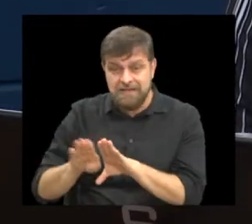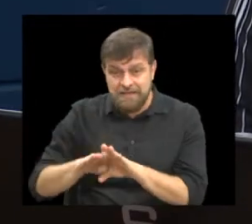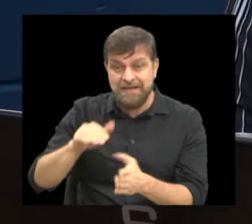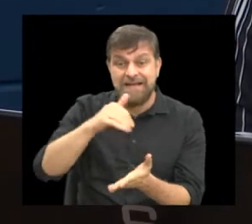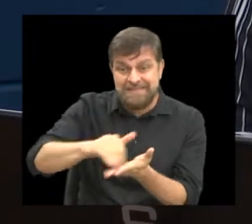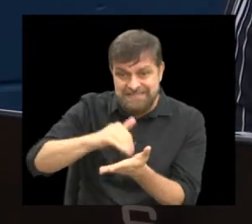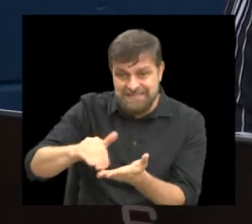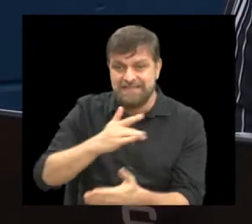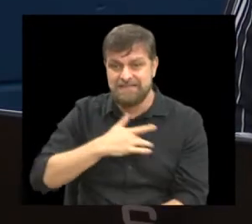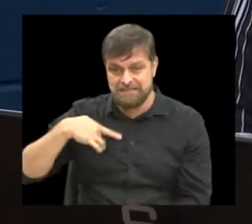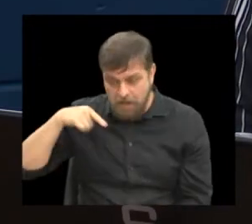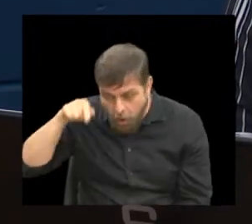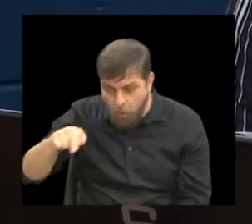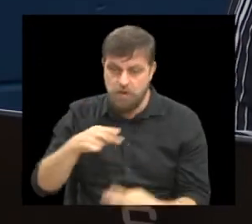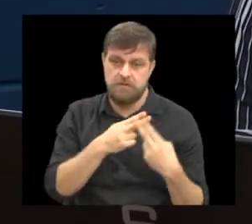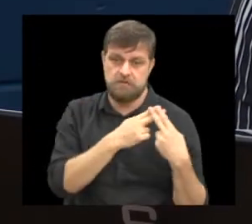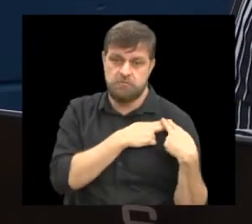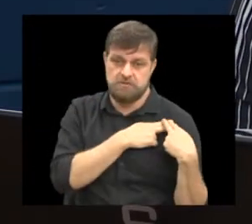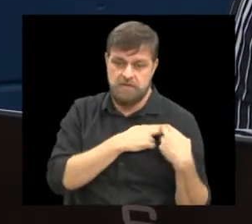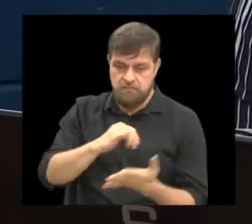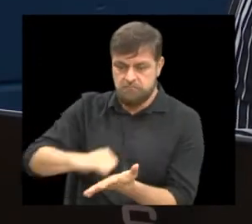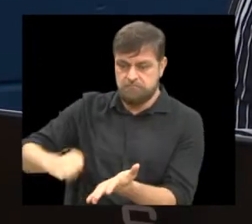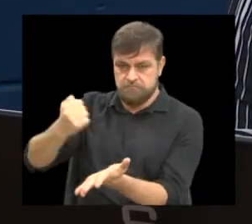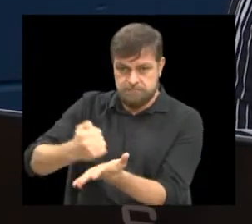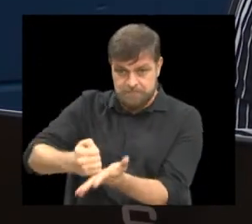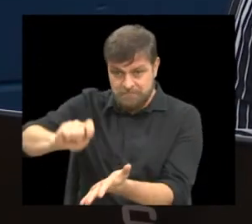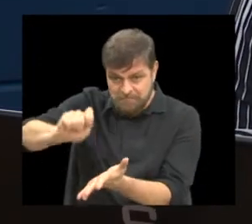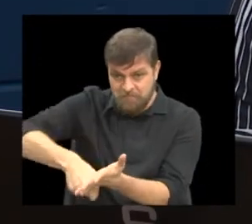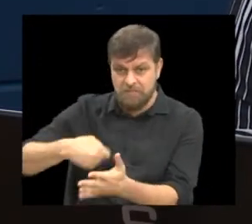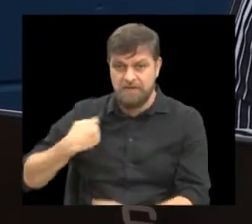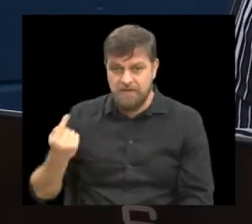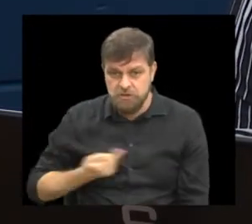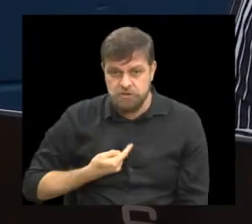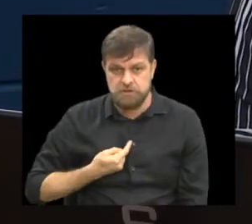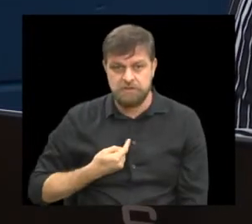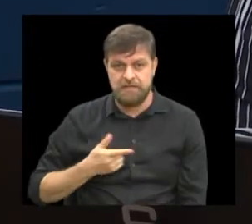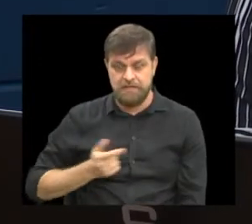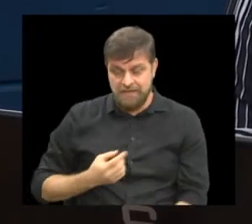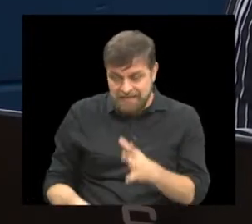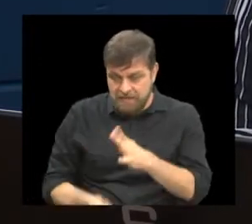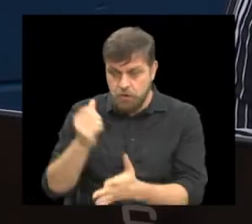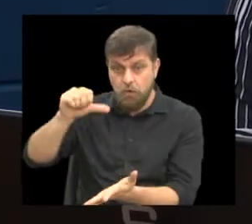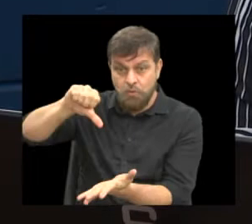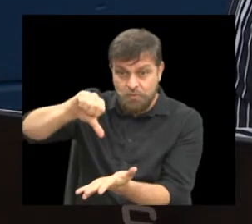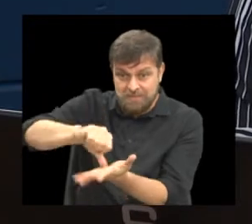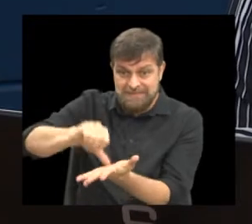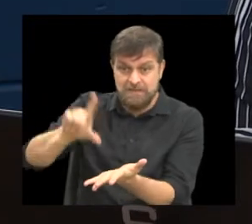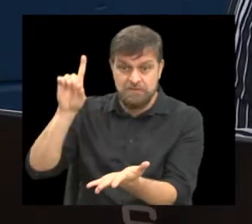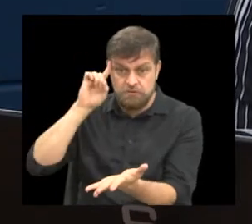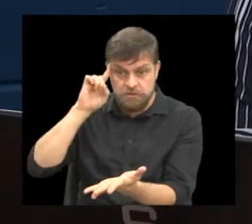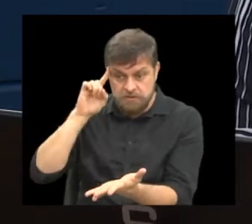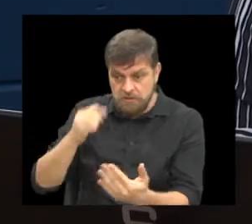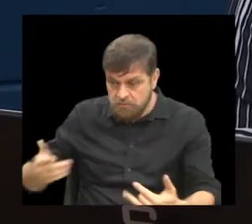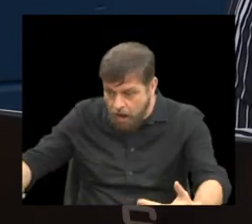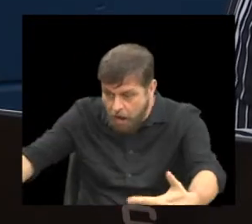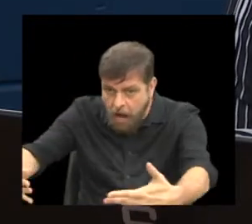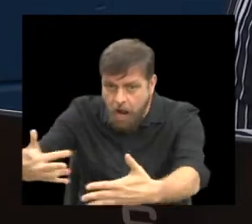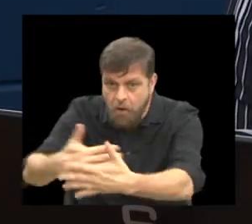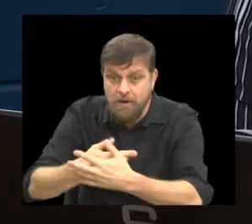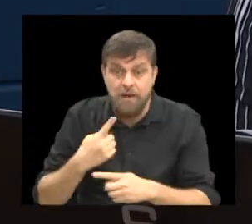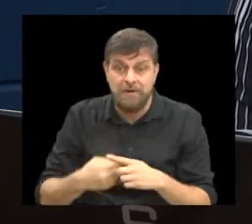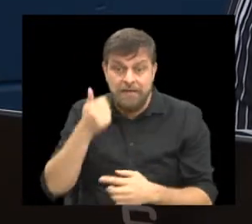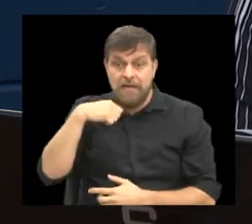de Saúde. Então, para a gente, assim, foi muito legal, porque nós conseguimos criar o centro-dia e poder acolher essas crianças que as mães